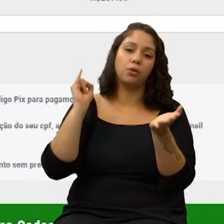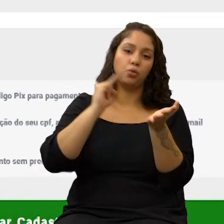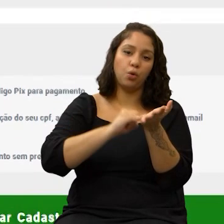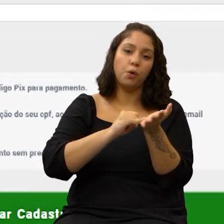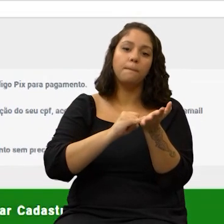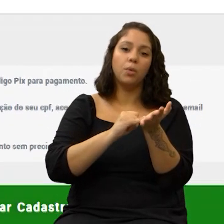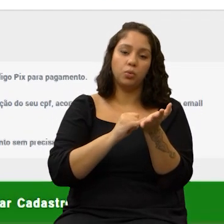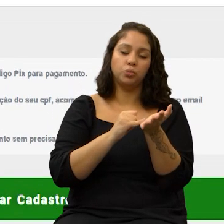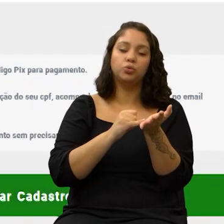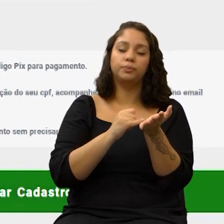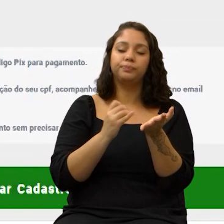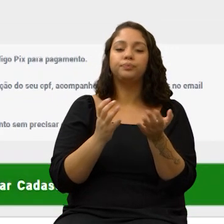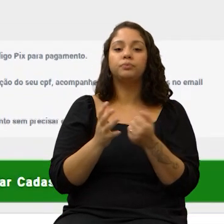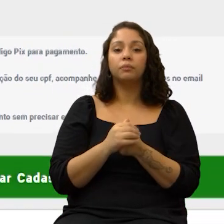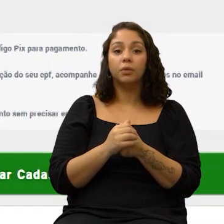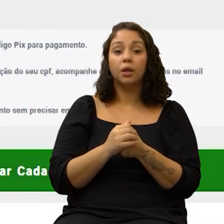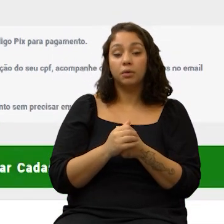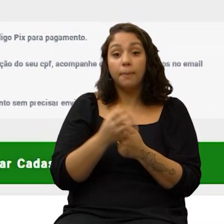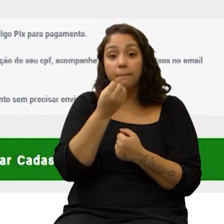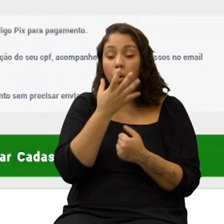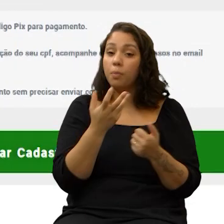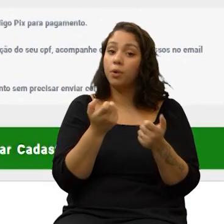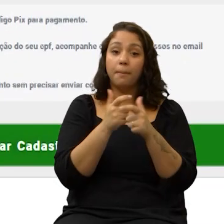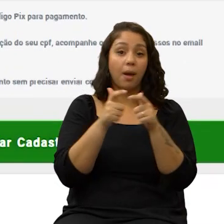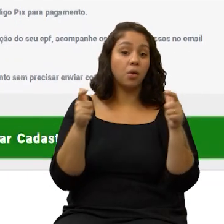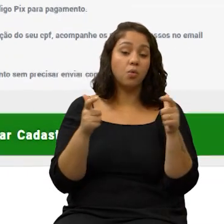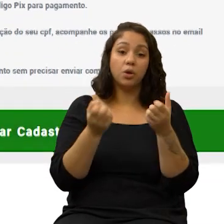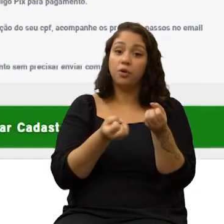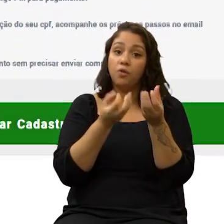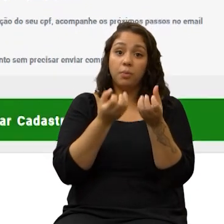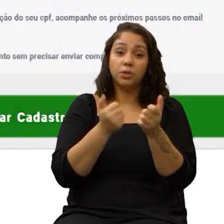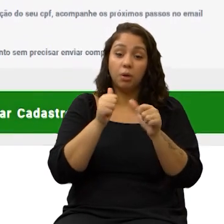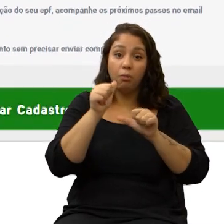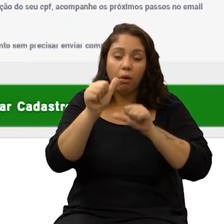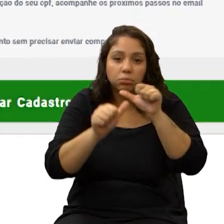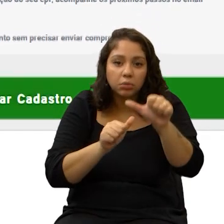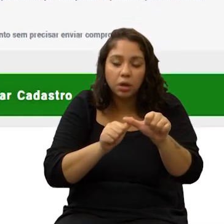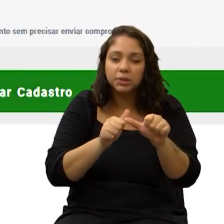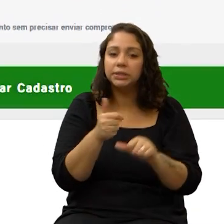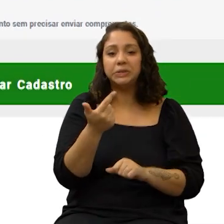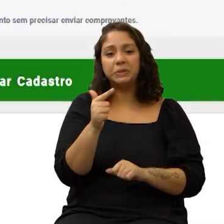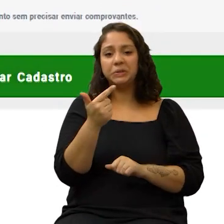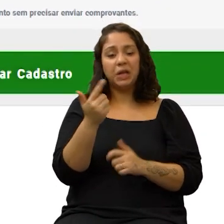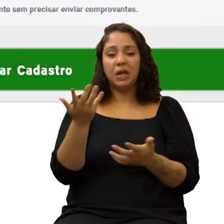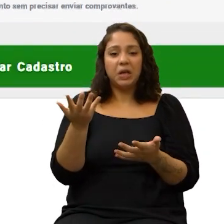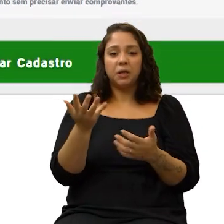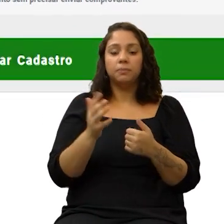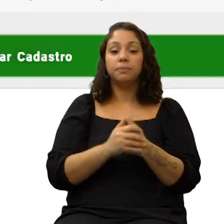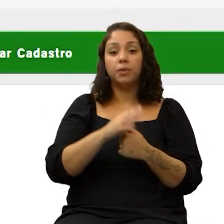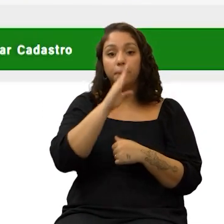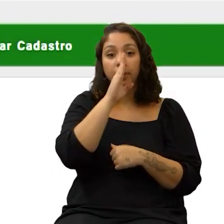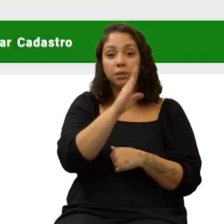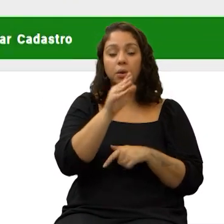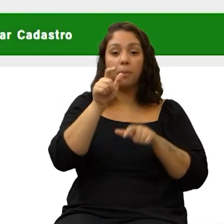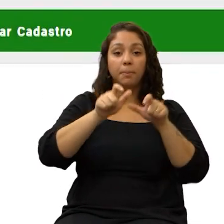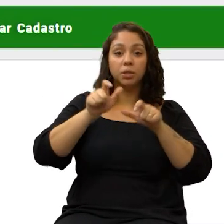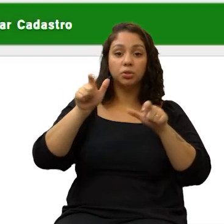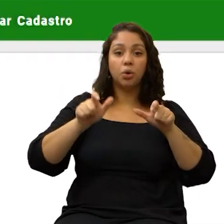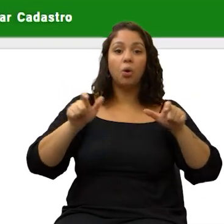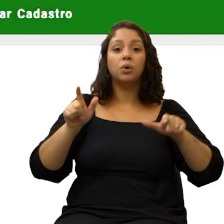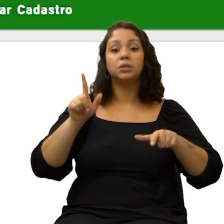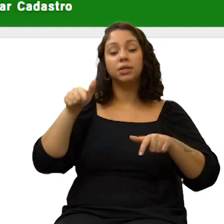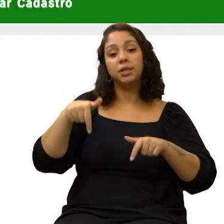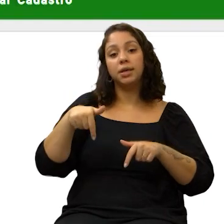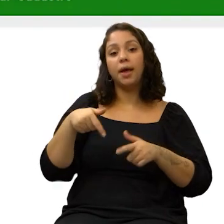isso facilita porque grande parte das informações, para a maioria das pessoas, não há muita mudança de um ano para o outro, principalmente aquelas pessoas que